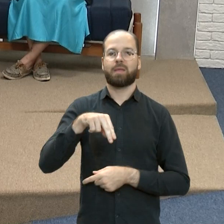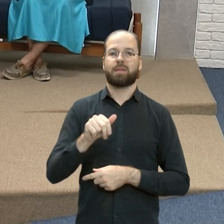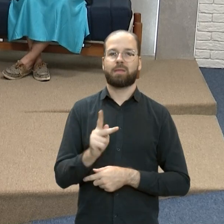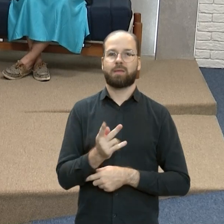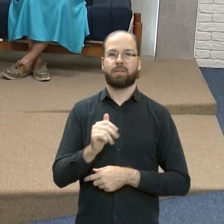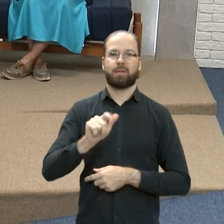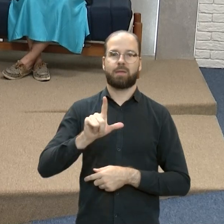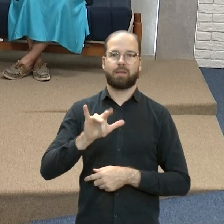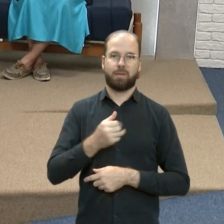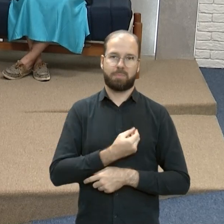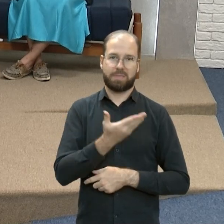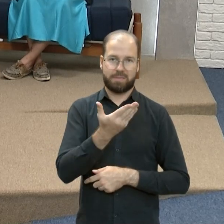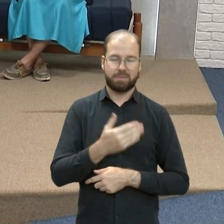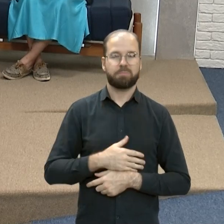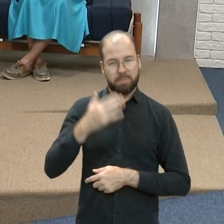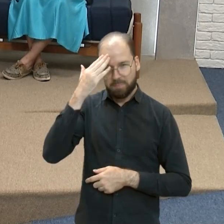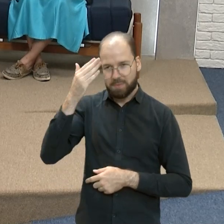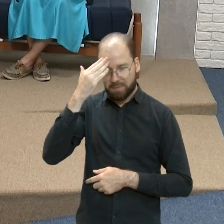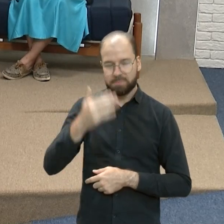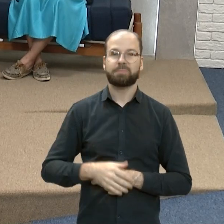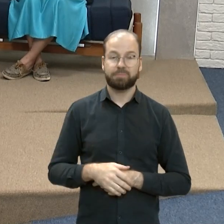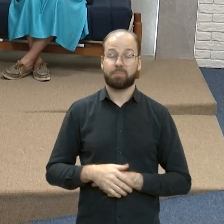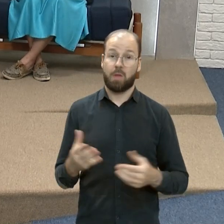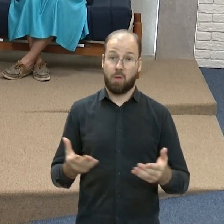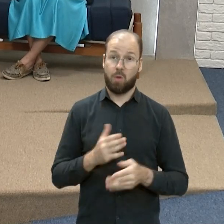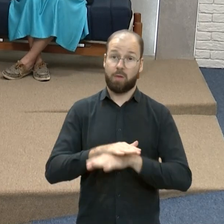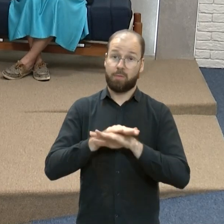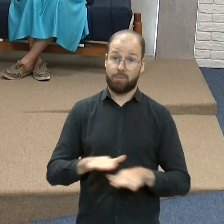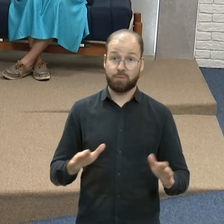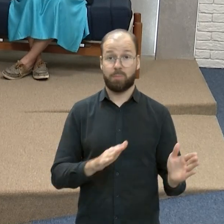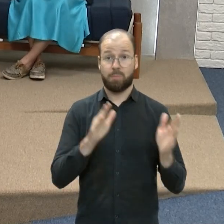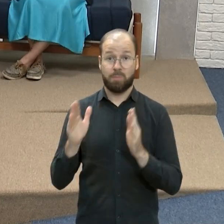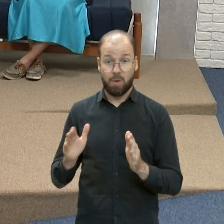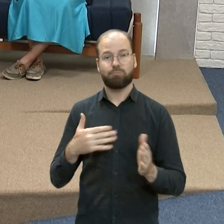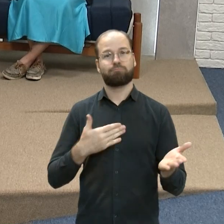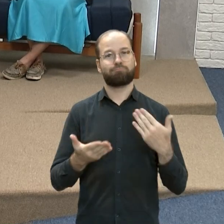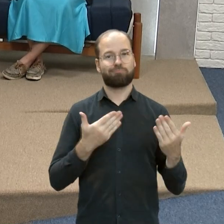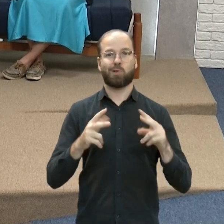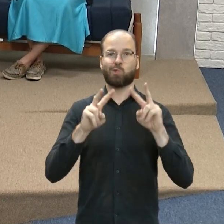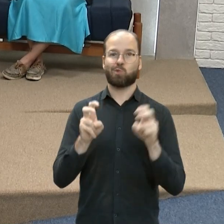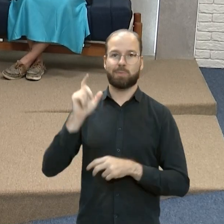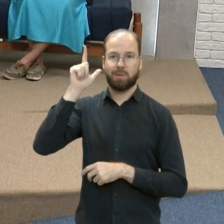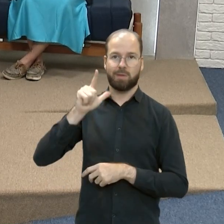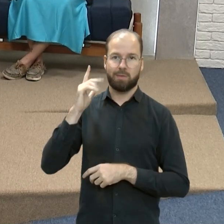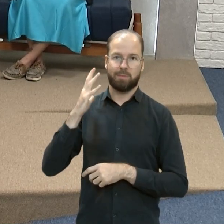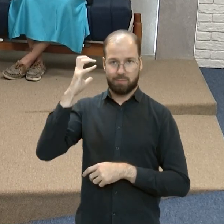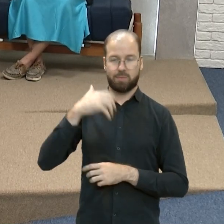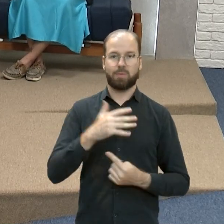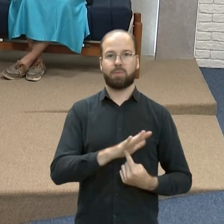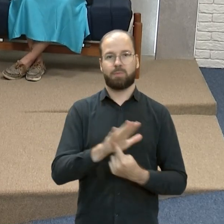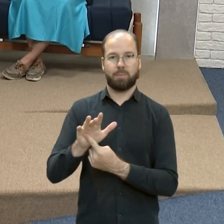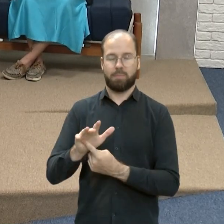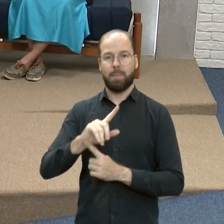Obrigada, Camila, muito obrigada. Bom, e para a gente finalizar esse bloco, né, depois dessa conversa sobre a Leodegária, a gente te apresenta mais